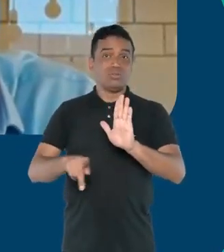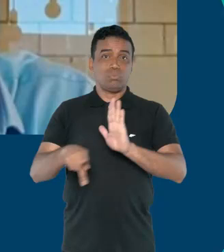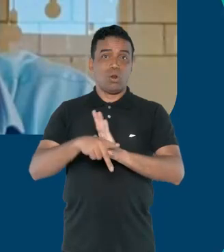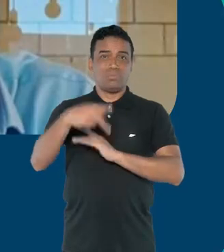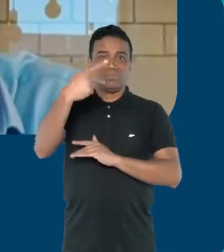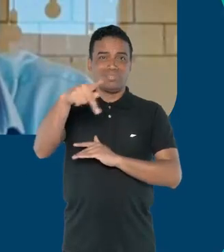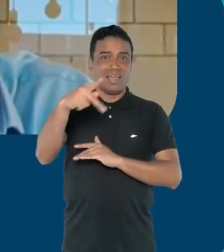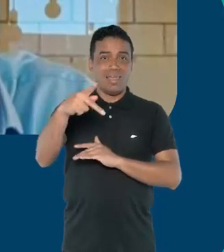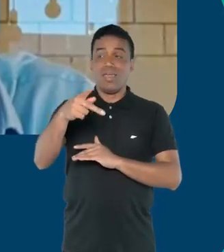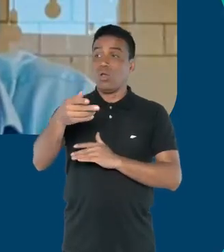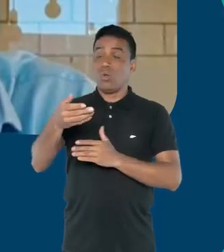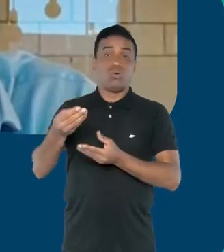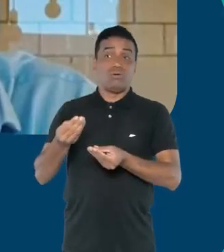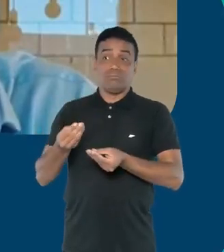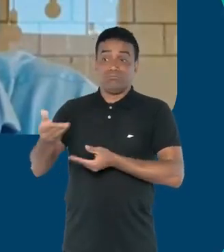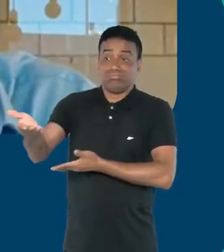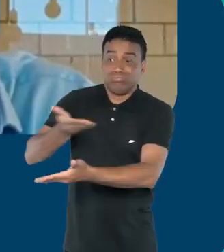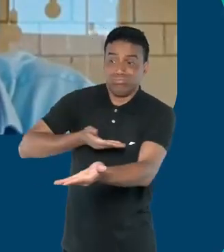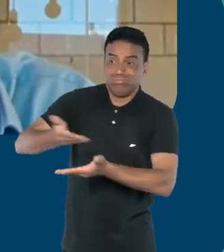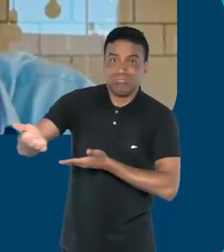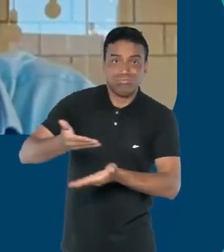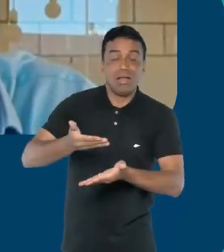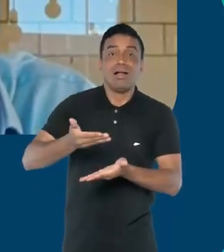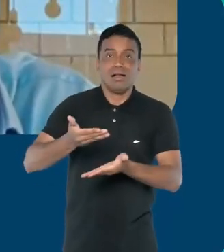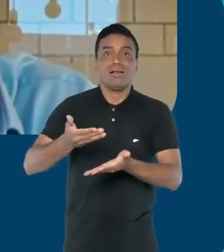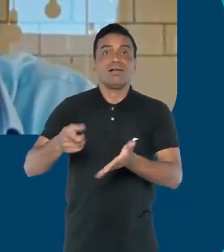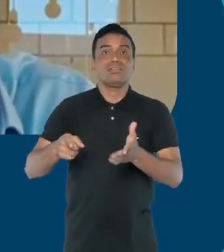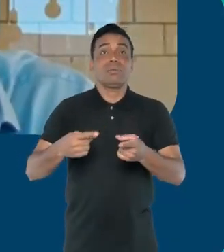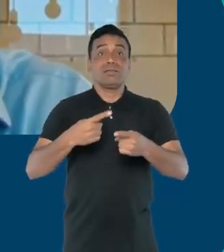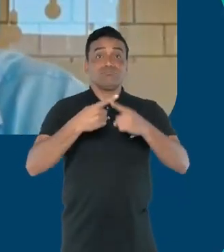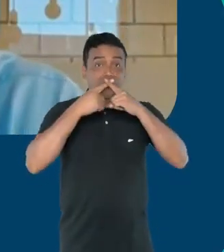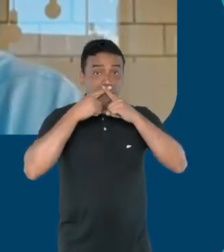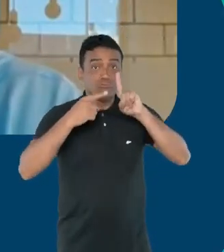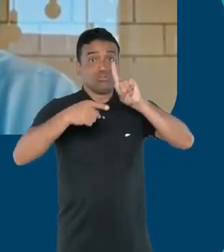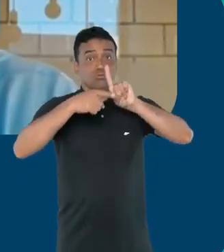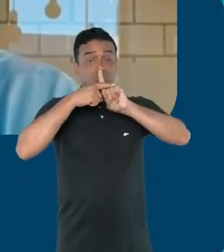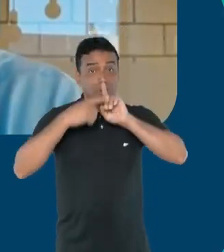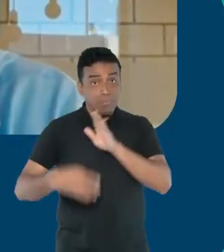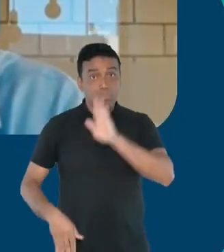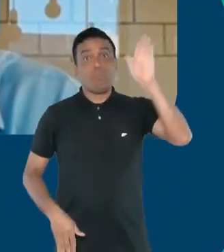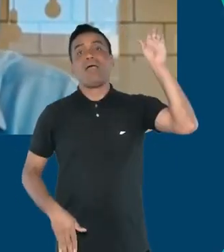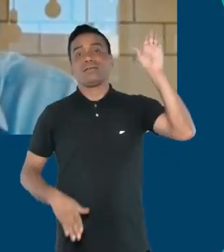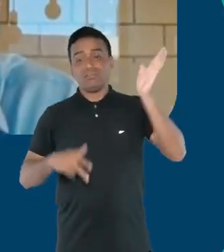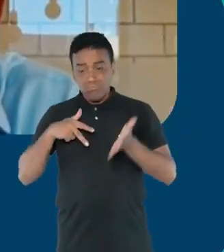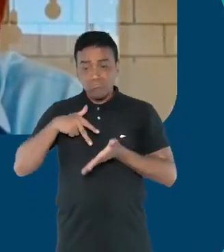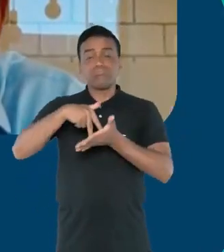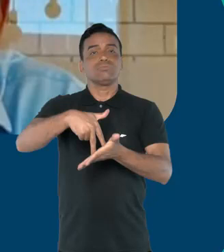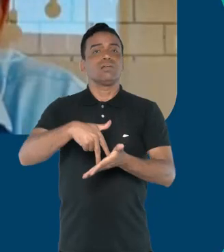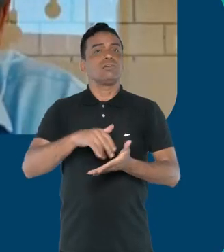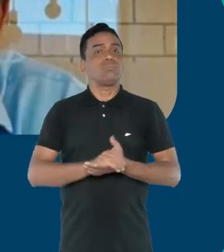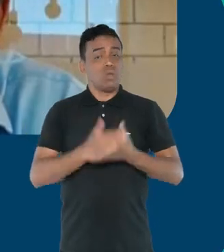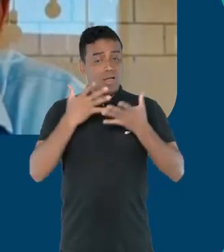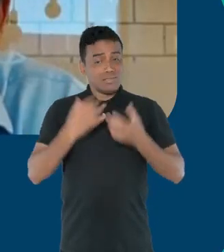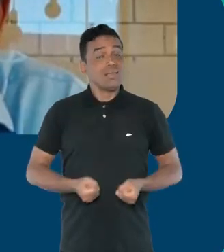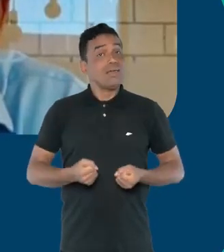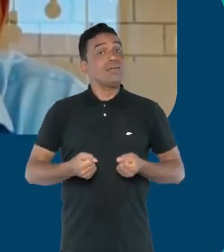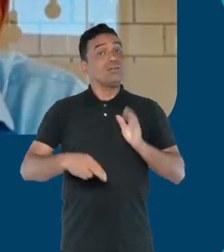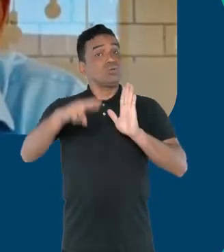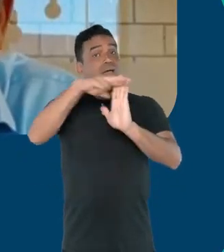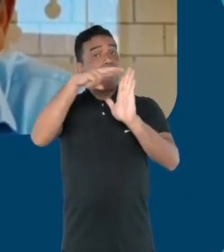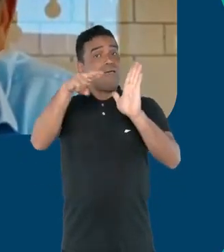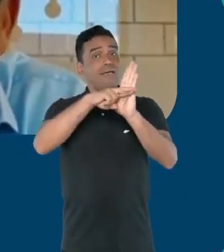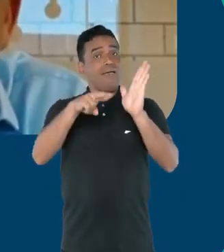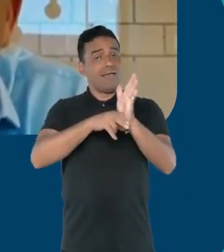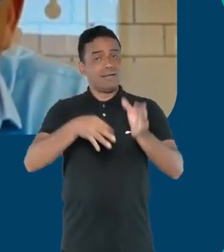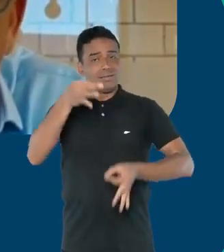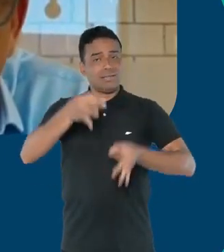transmissão da propriedade e o cumprimento da promessa. Por que eu me submeto a essas regras da justiça, né?